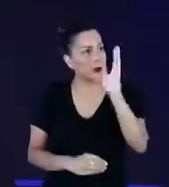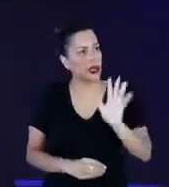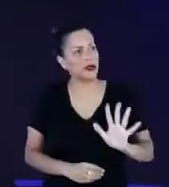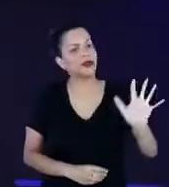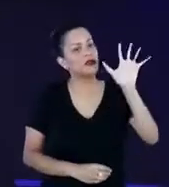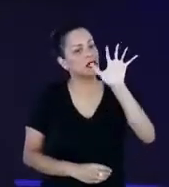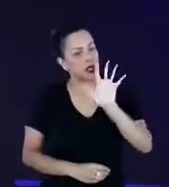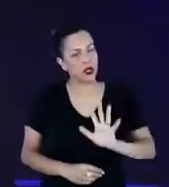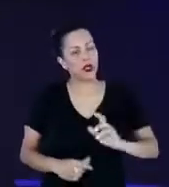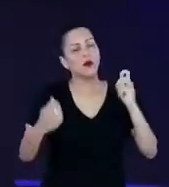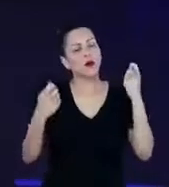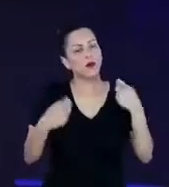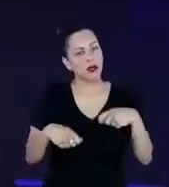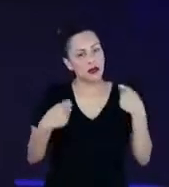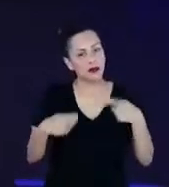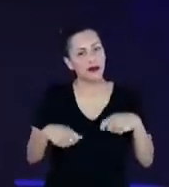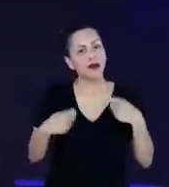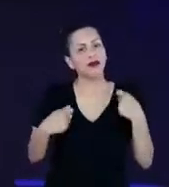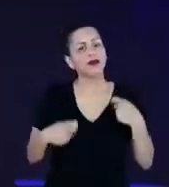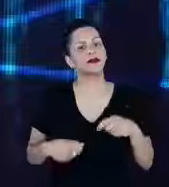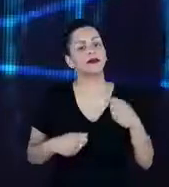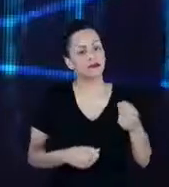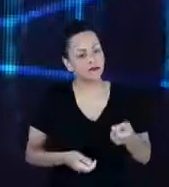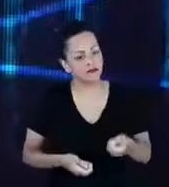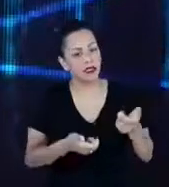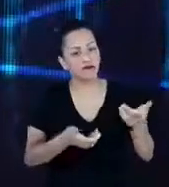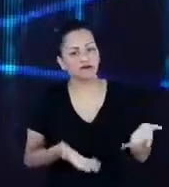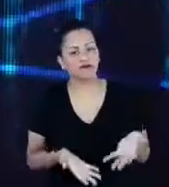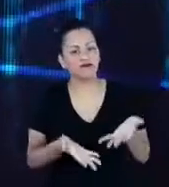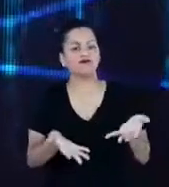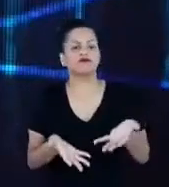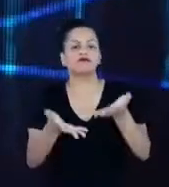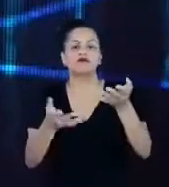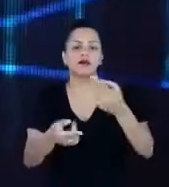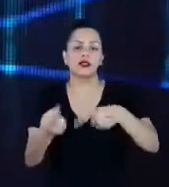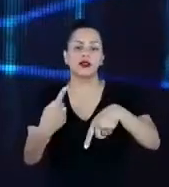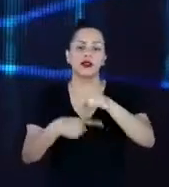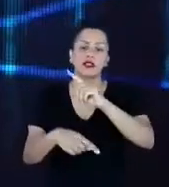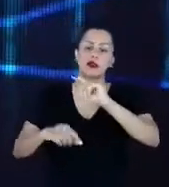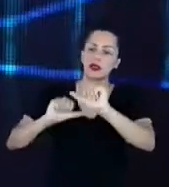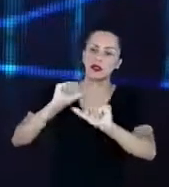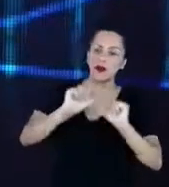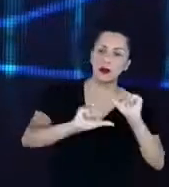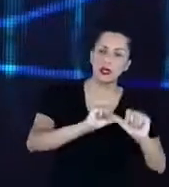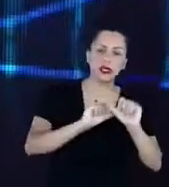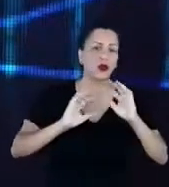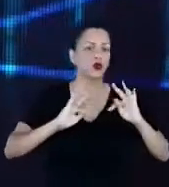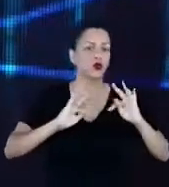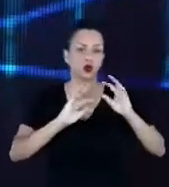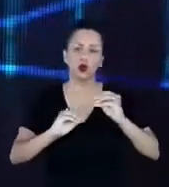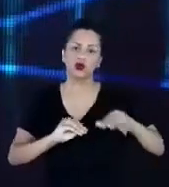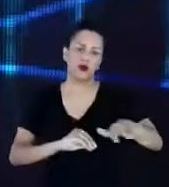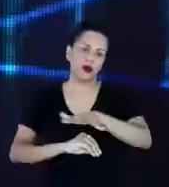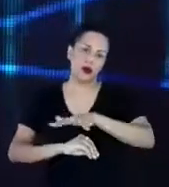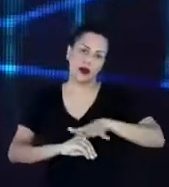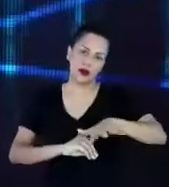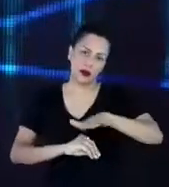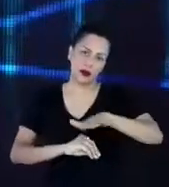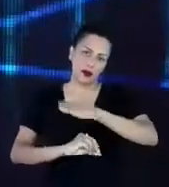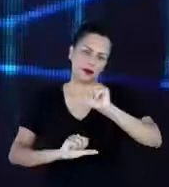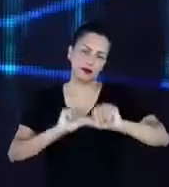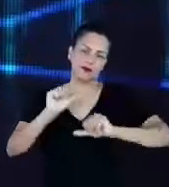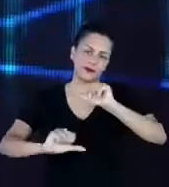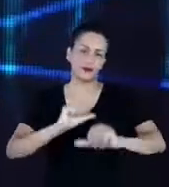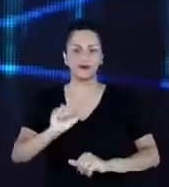da inovação, da modernização e de toda essa transformação que o setor tem passado com muito vigor e com muito sucesso. Uma